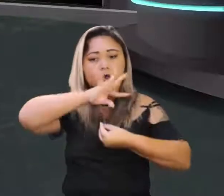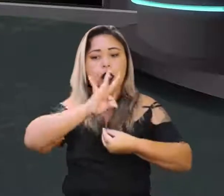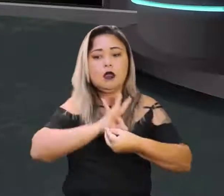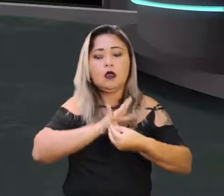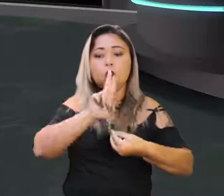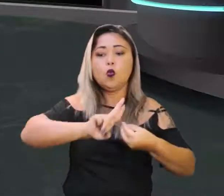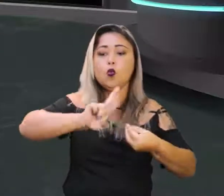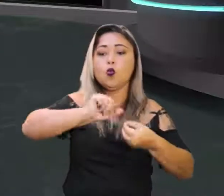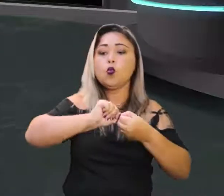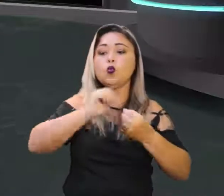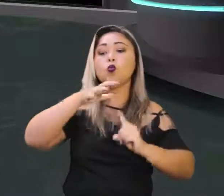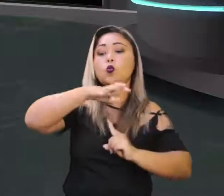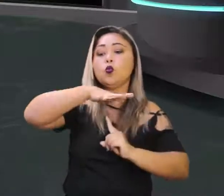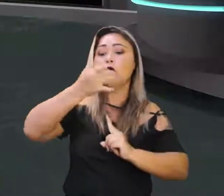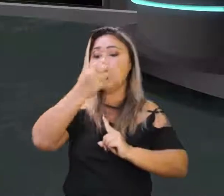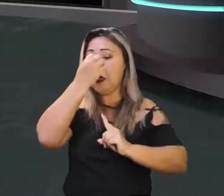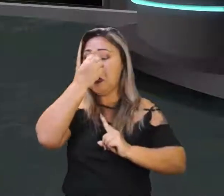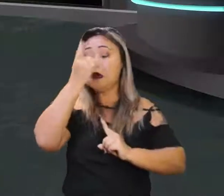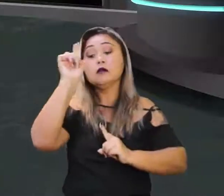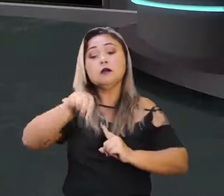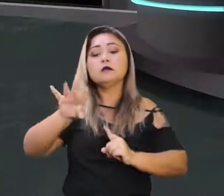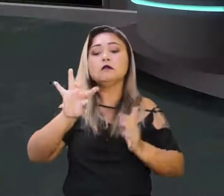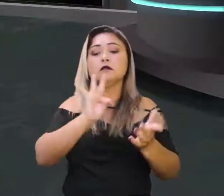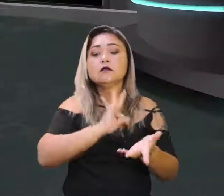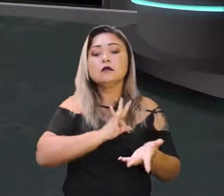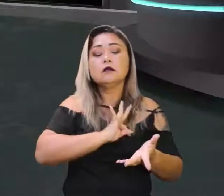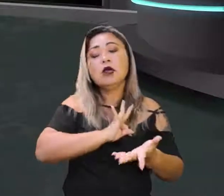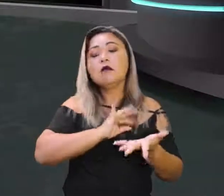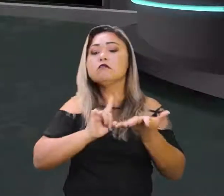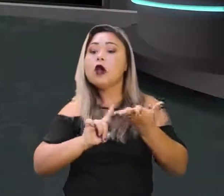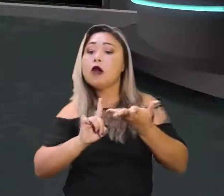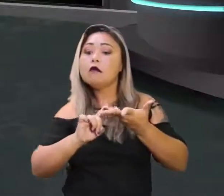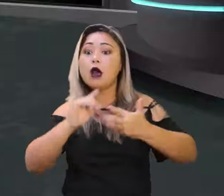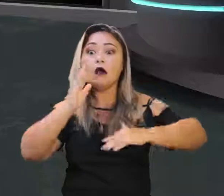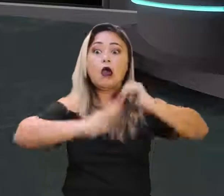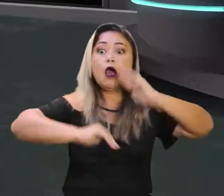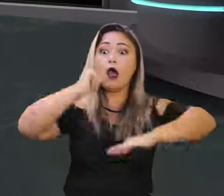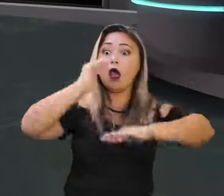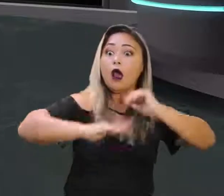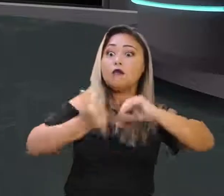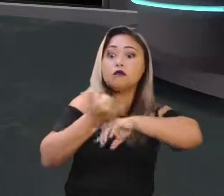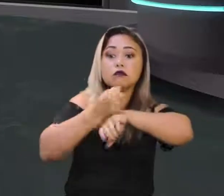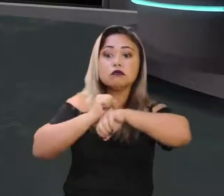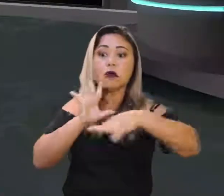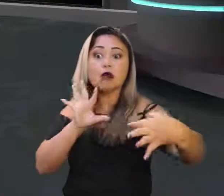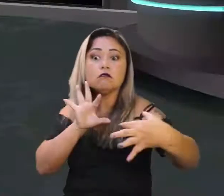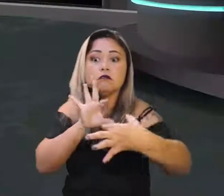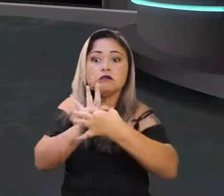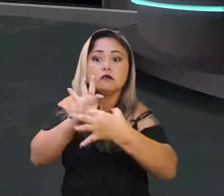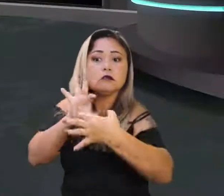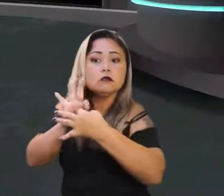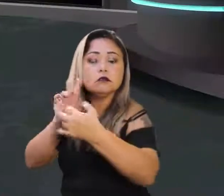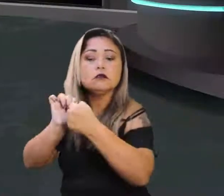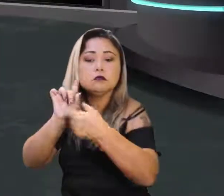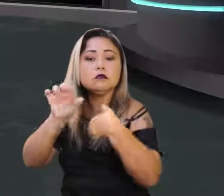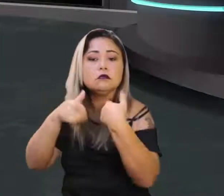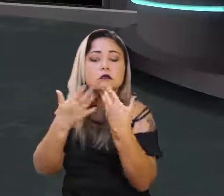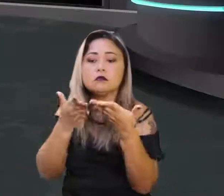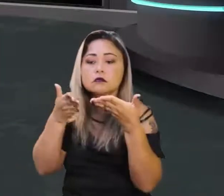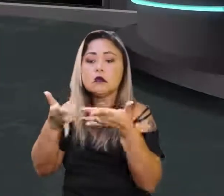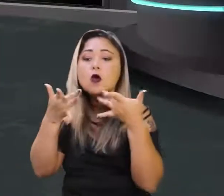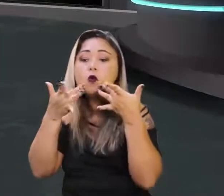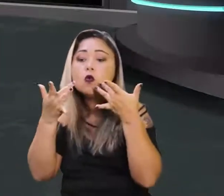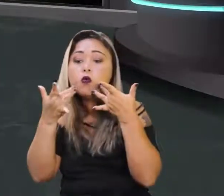também utilizada no circo, né? Exatamente. Vários profissionais são ali envolvidos, tanto